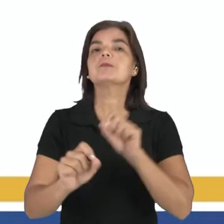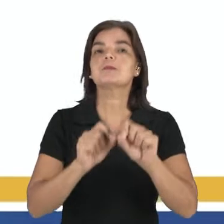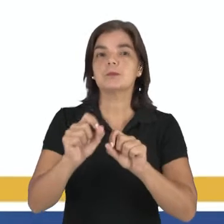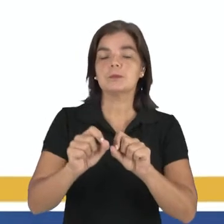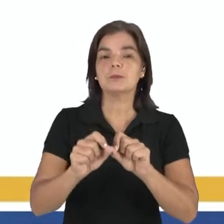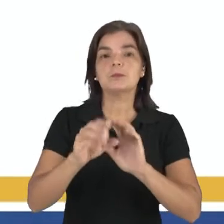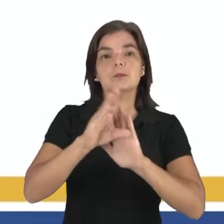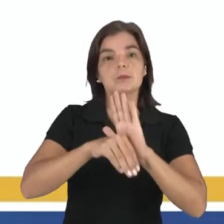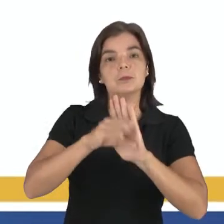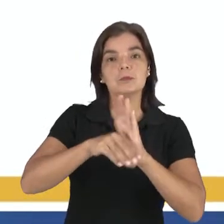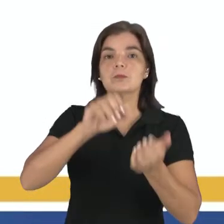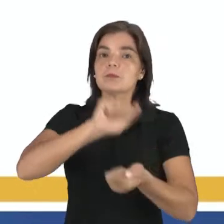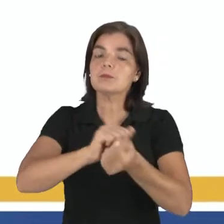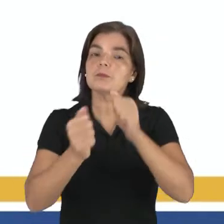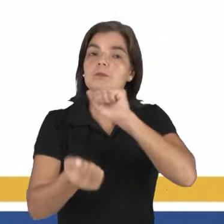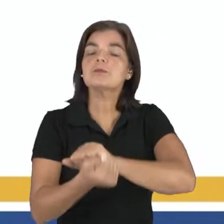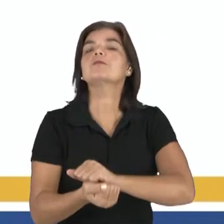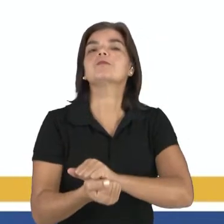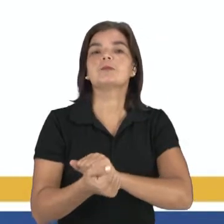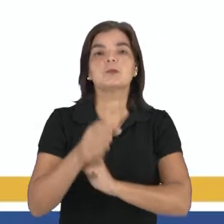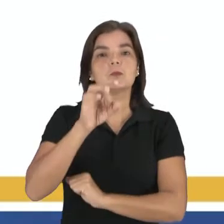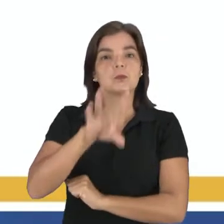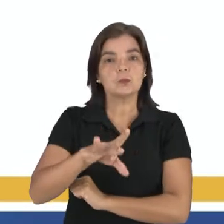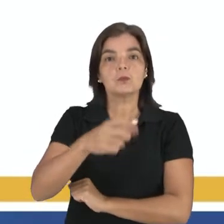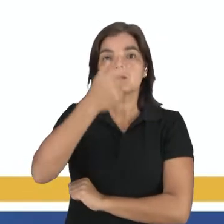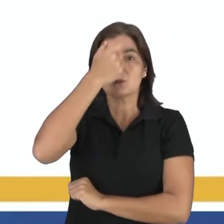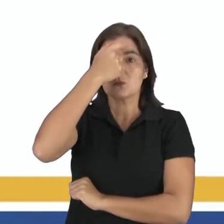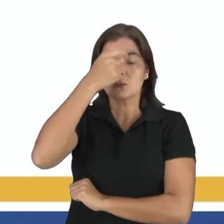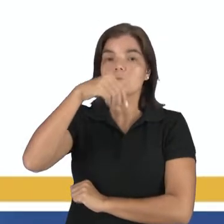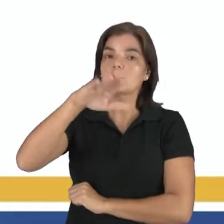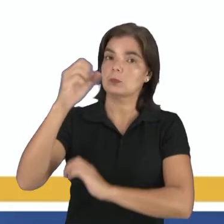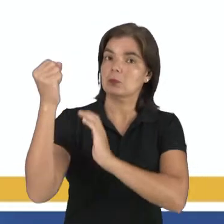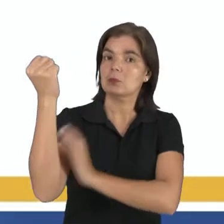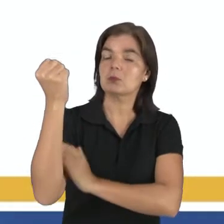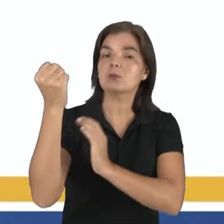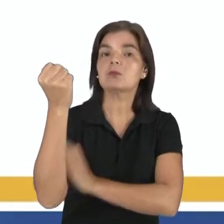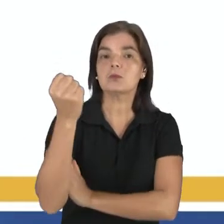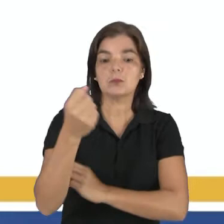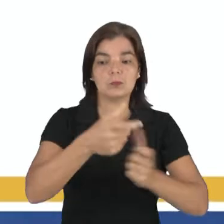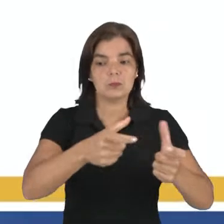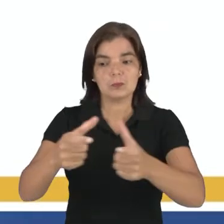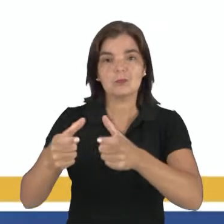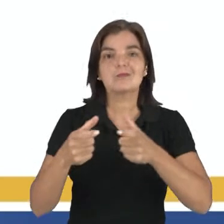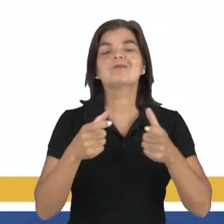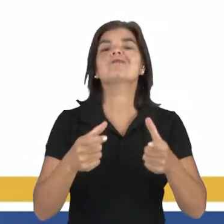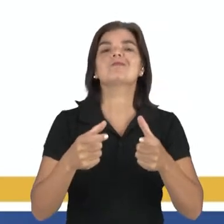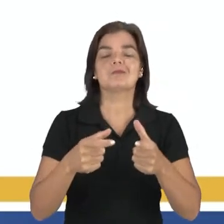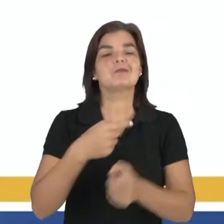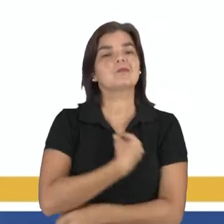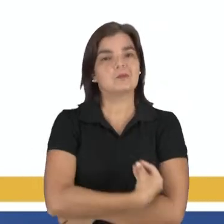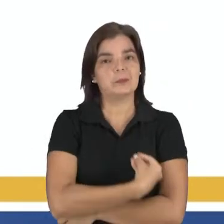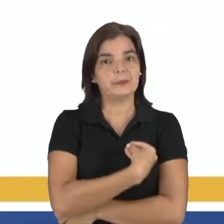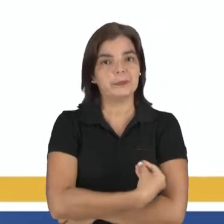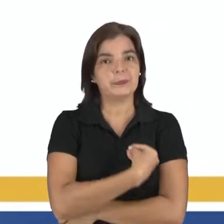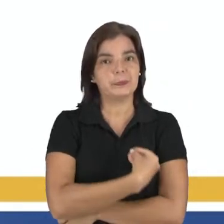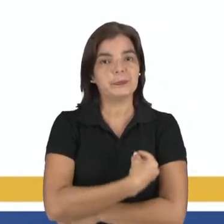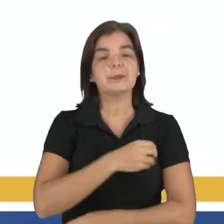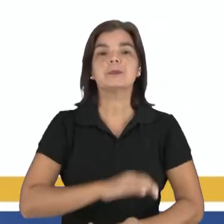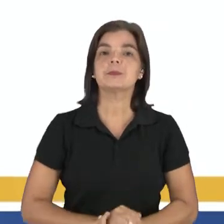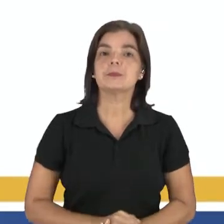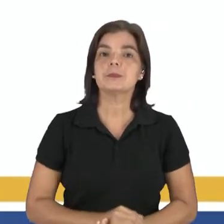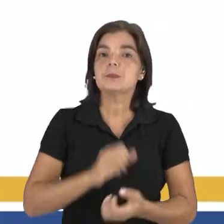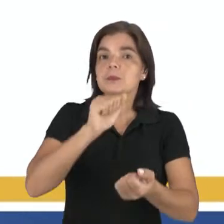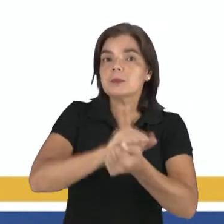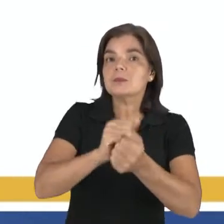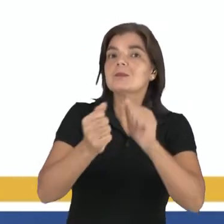o conceito de adaptação, que apenas os organismos mais adaptáveis ao ambiente sobreviveriam.